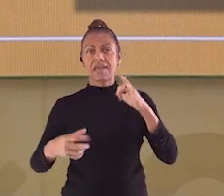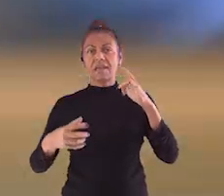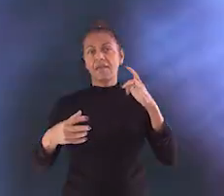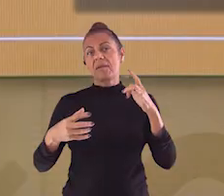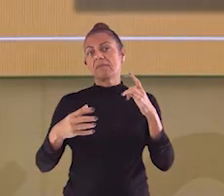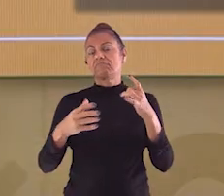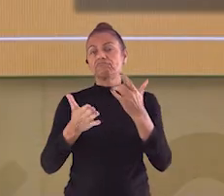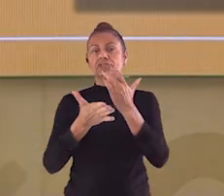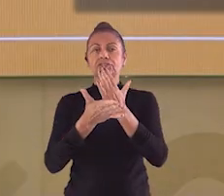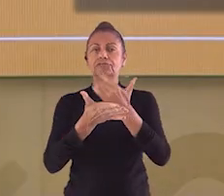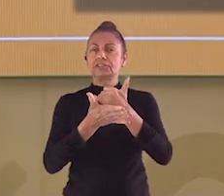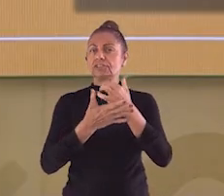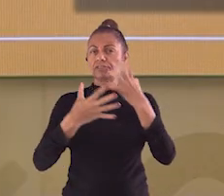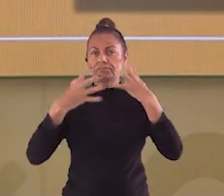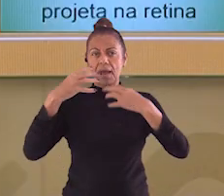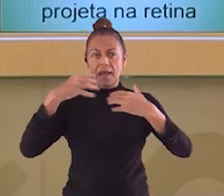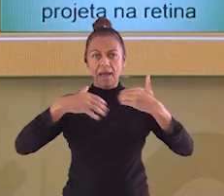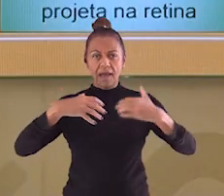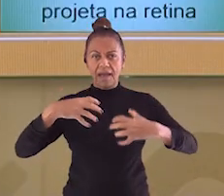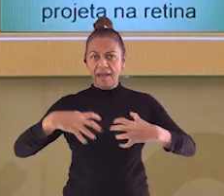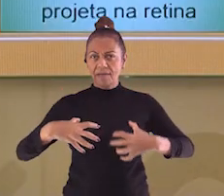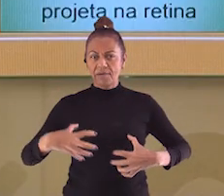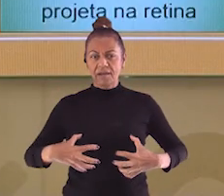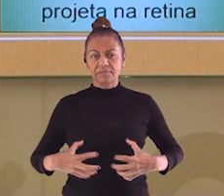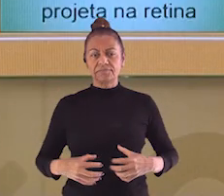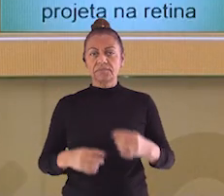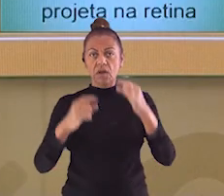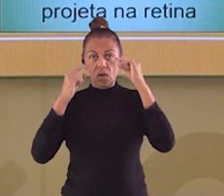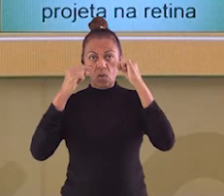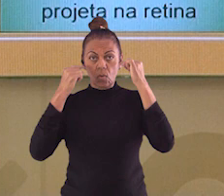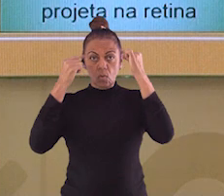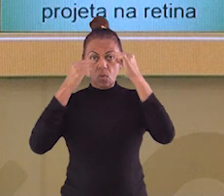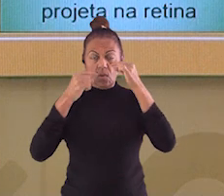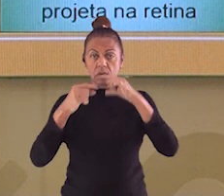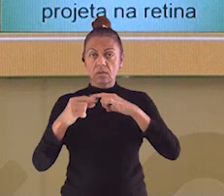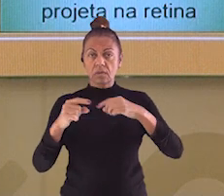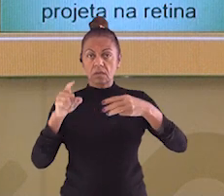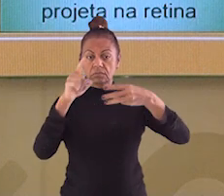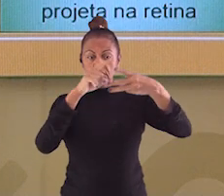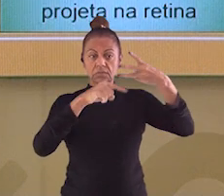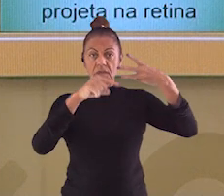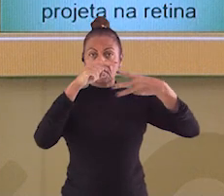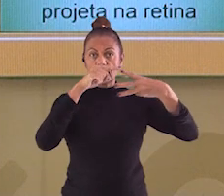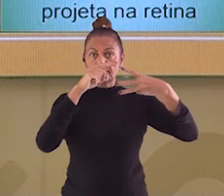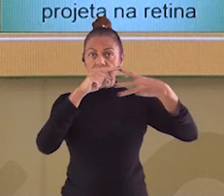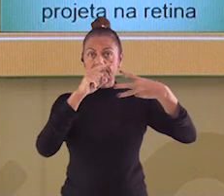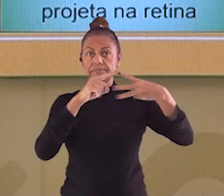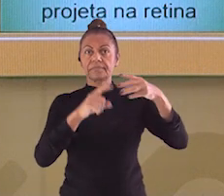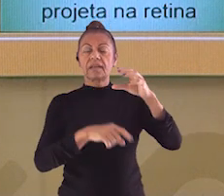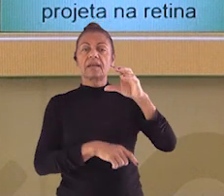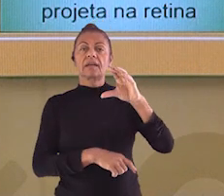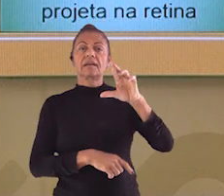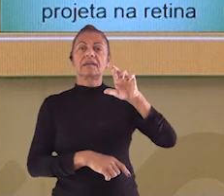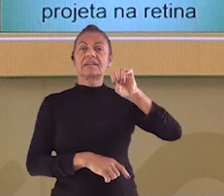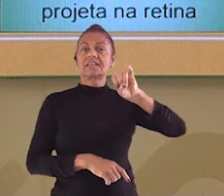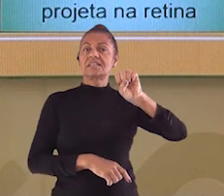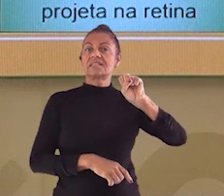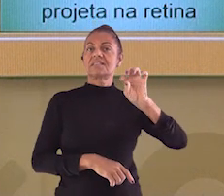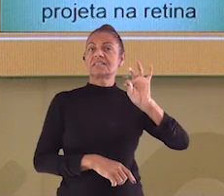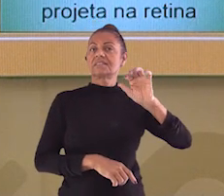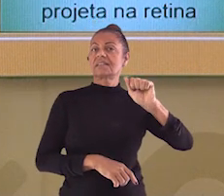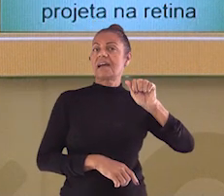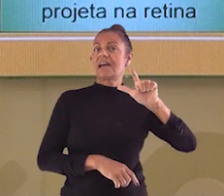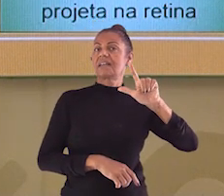conhecê-las. O olho humano possui 3 partes principais, que é o cristalino, a retina e o